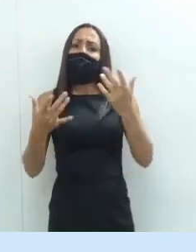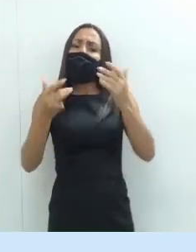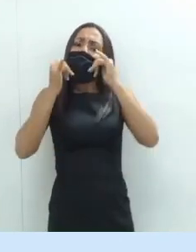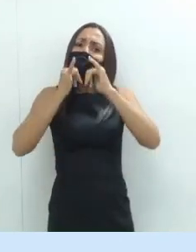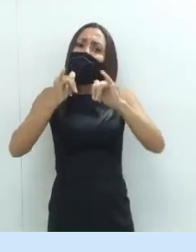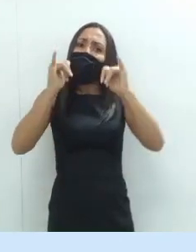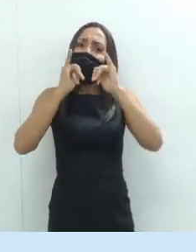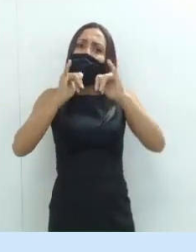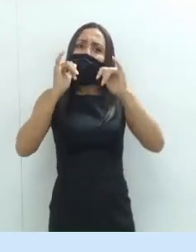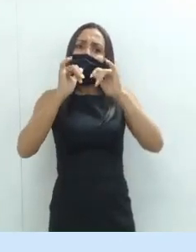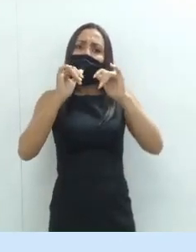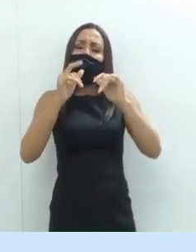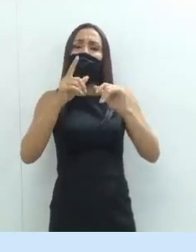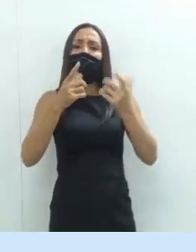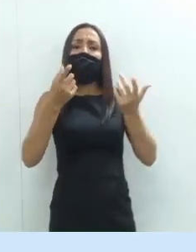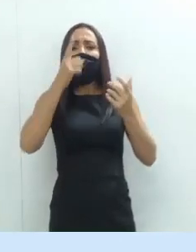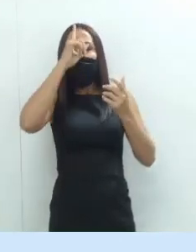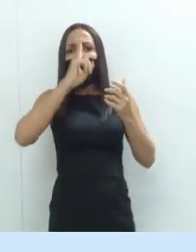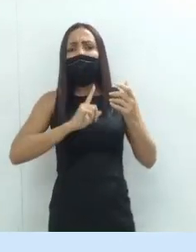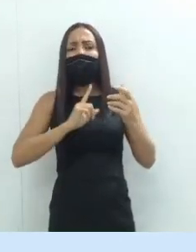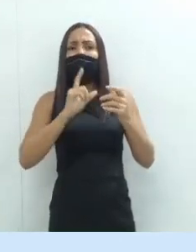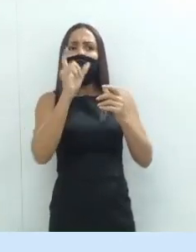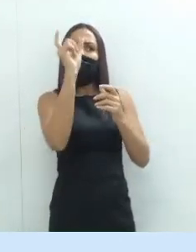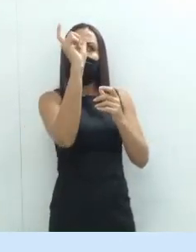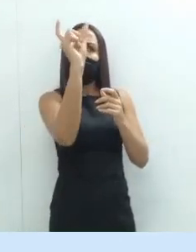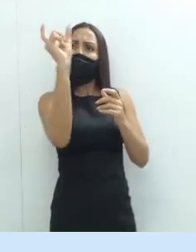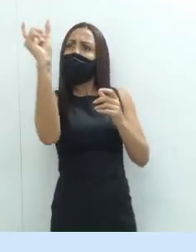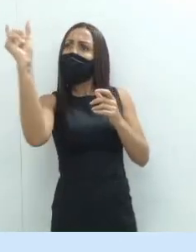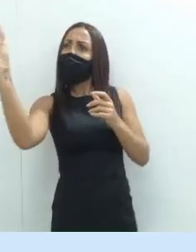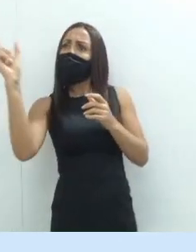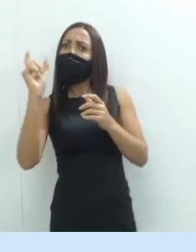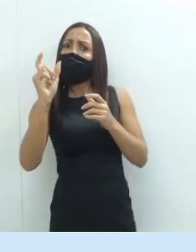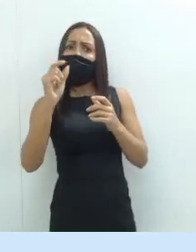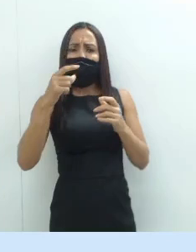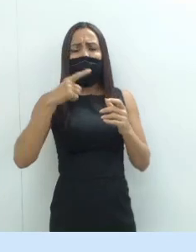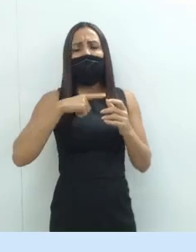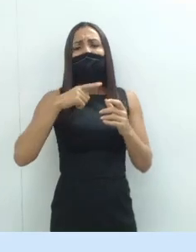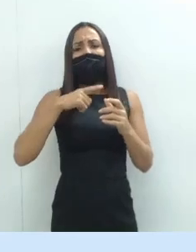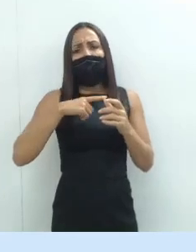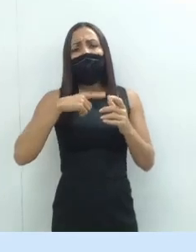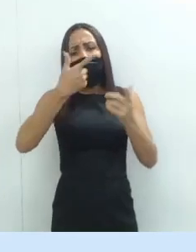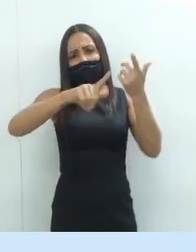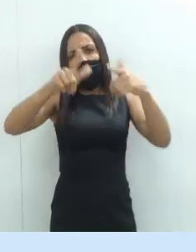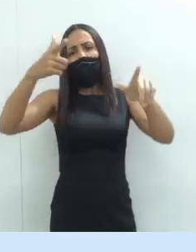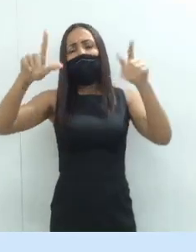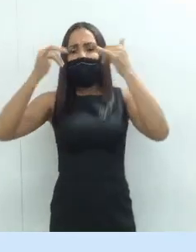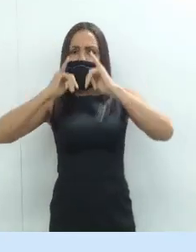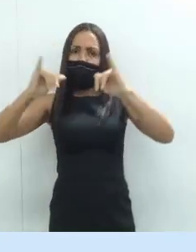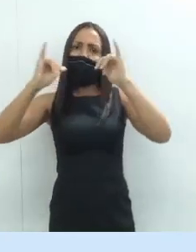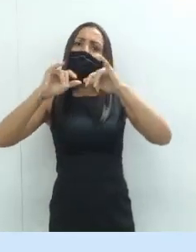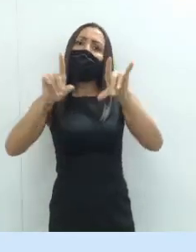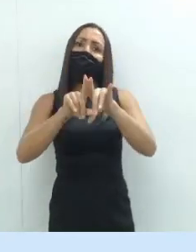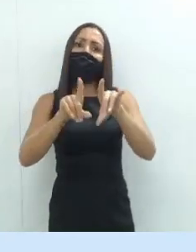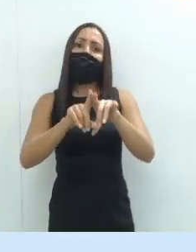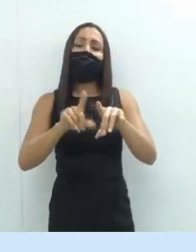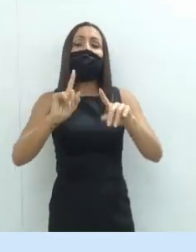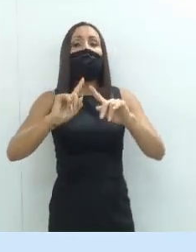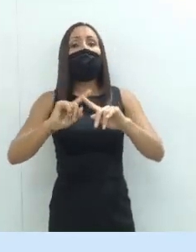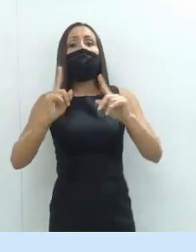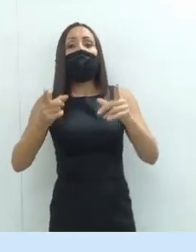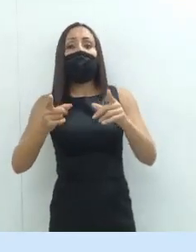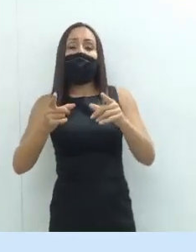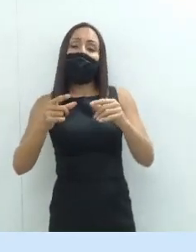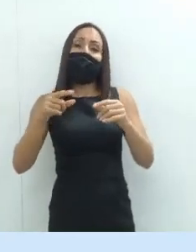informações que eu destaquei, vocês notam que existem outras informações também, não é verdade? Mas, quando a gente vai fazer